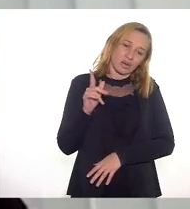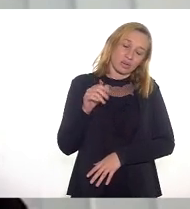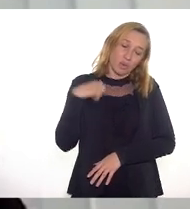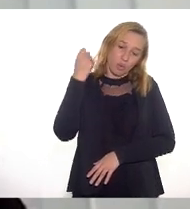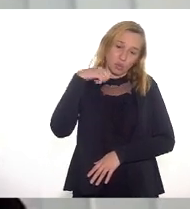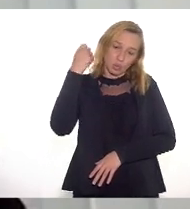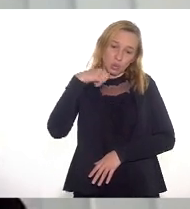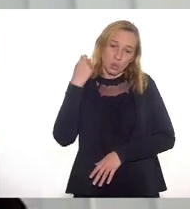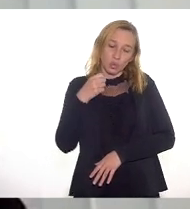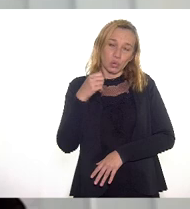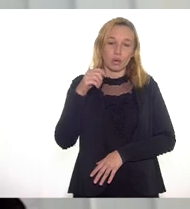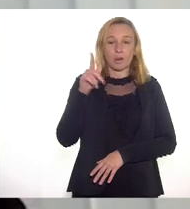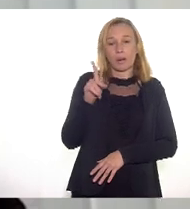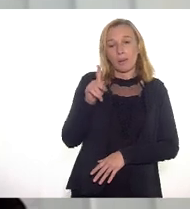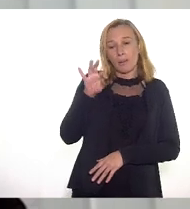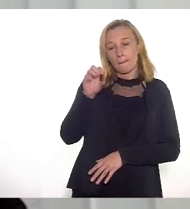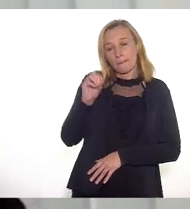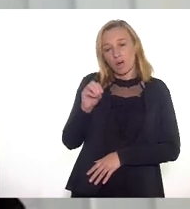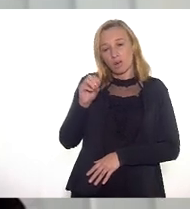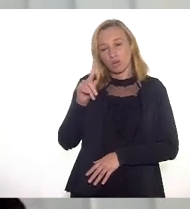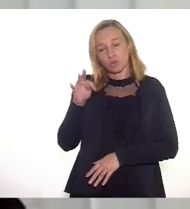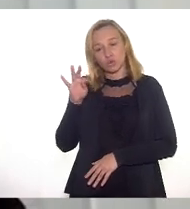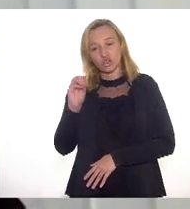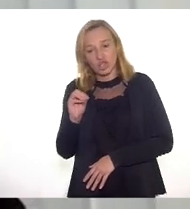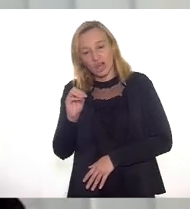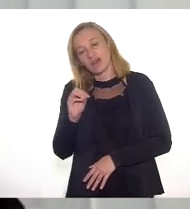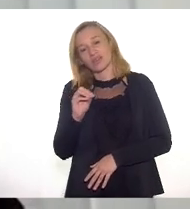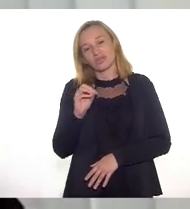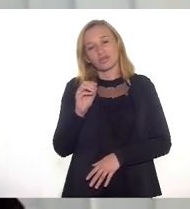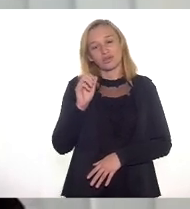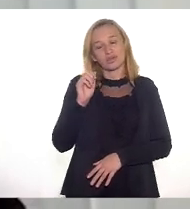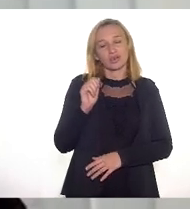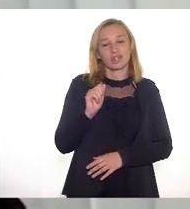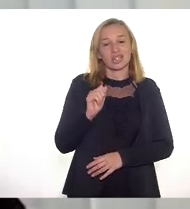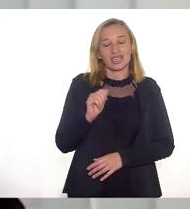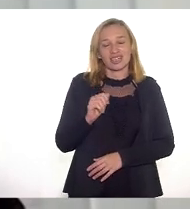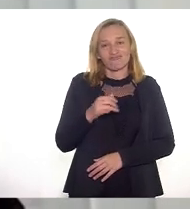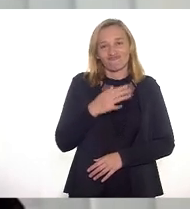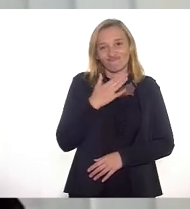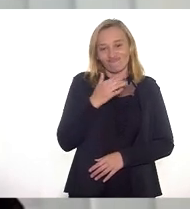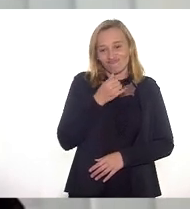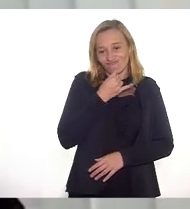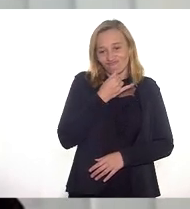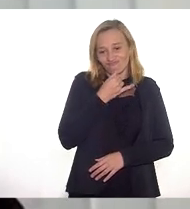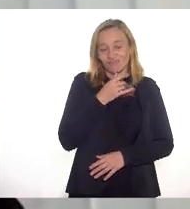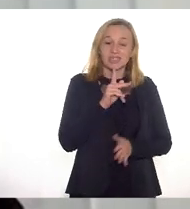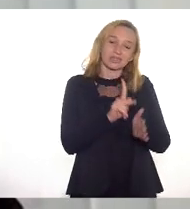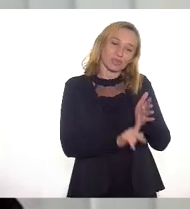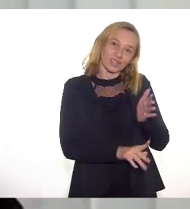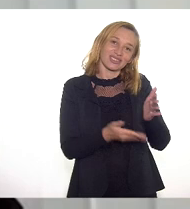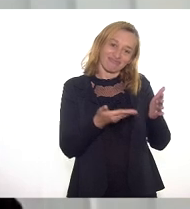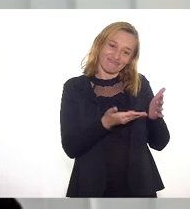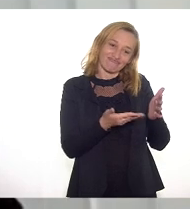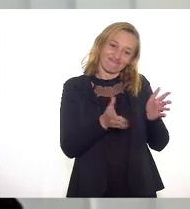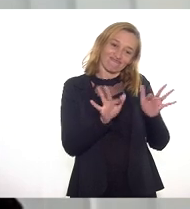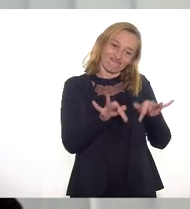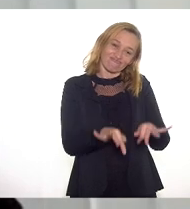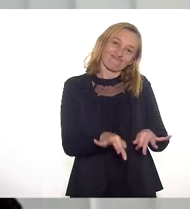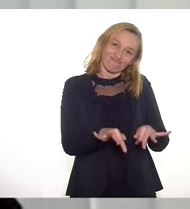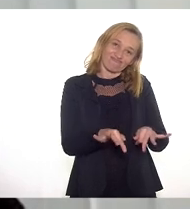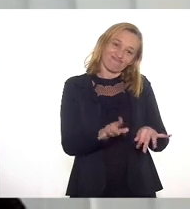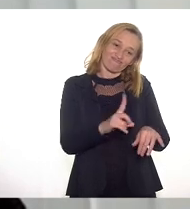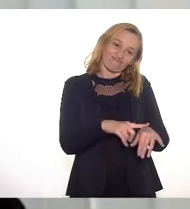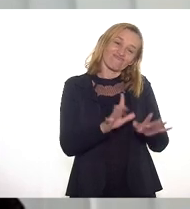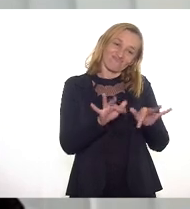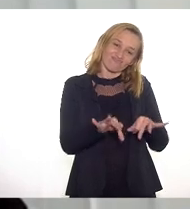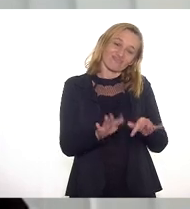ator Paulo Gustavo, me deixou muito abalada. Então, de certa forma, esse projeto tem encerrado o expediente